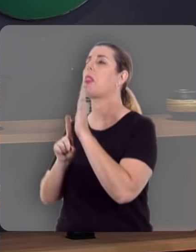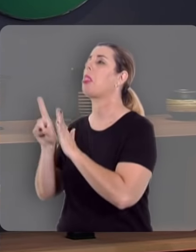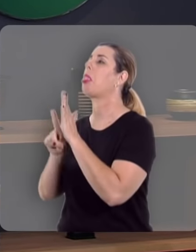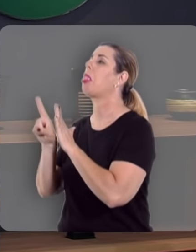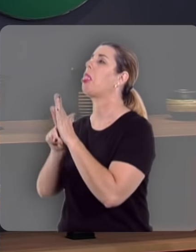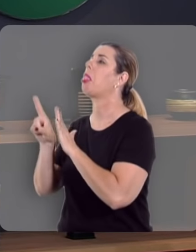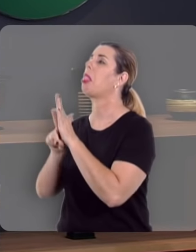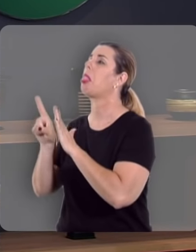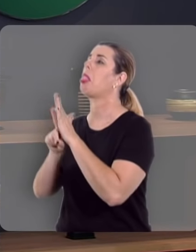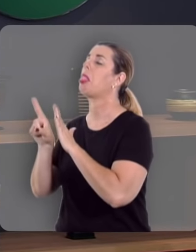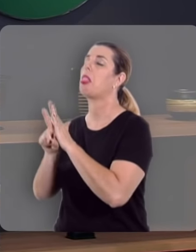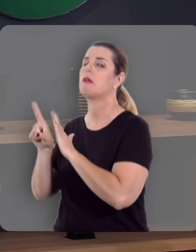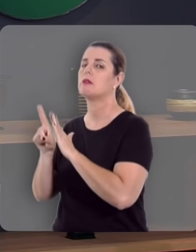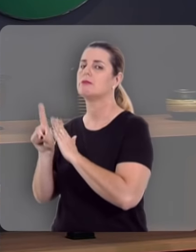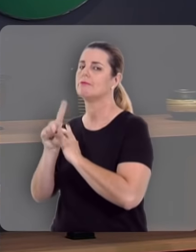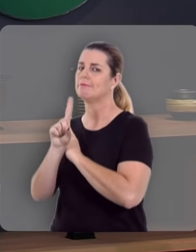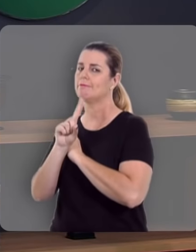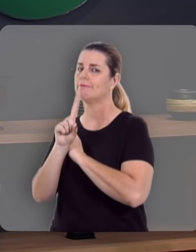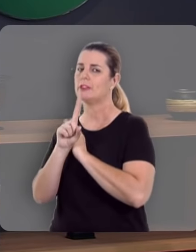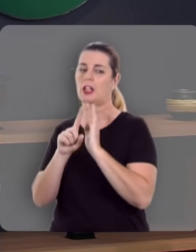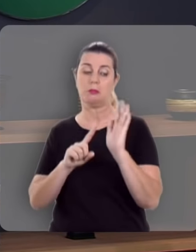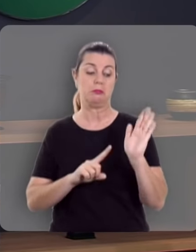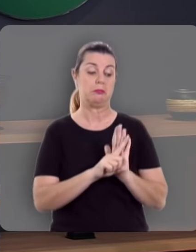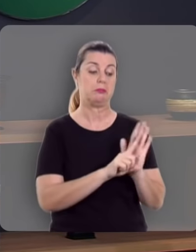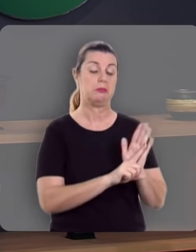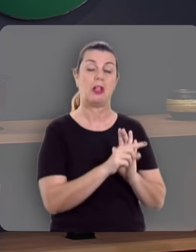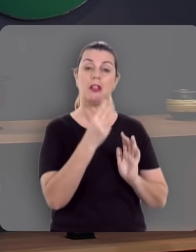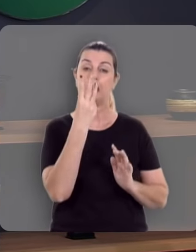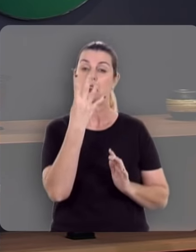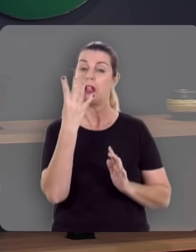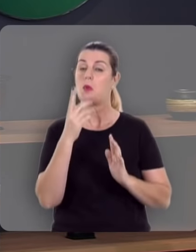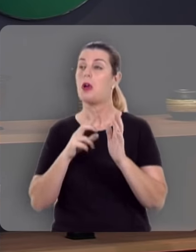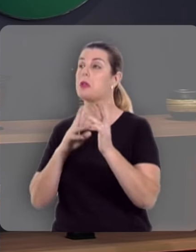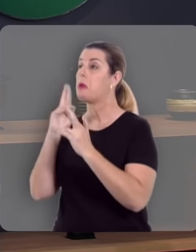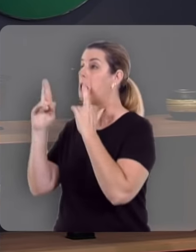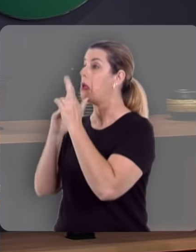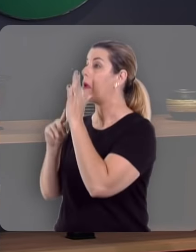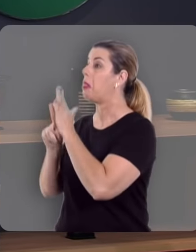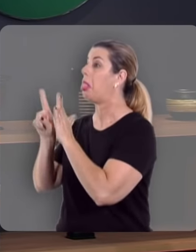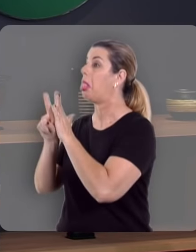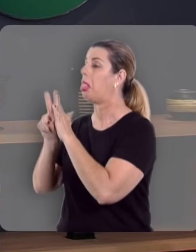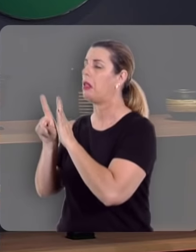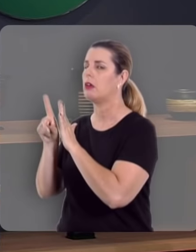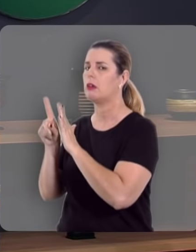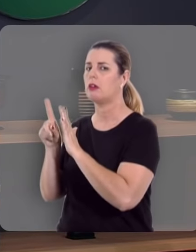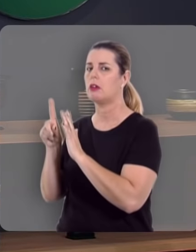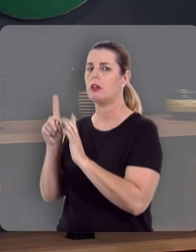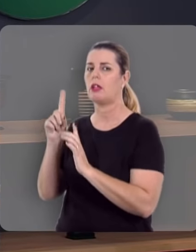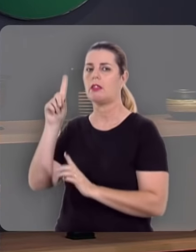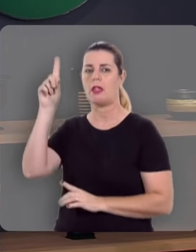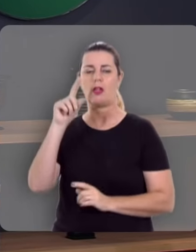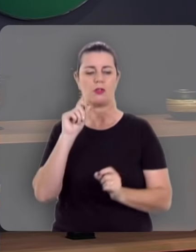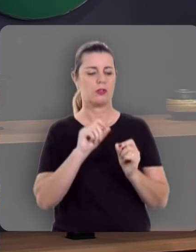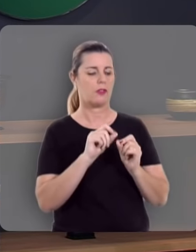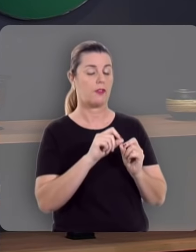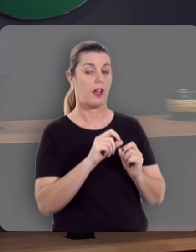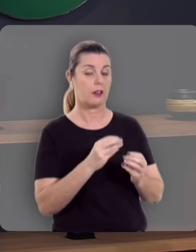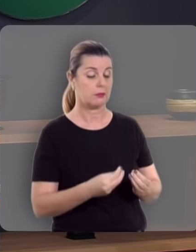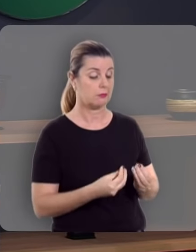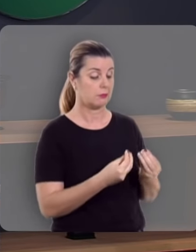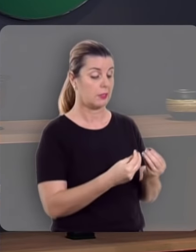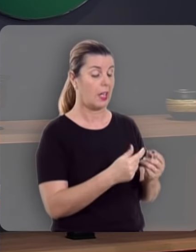rompe o silêncio para falar com Jó, Deus não responde nenhuma das suas 16